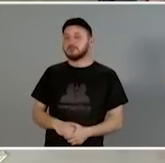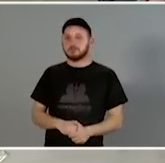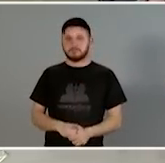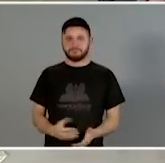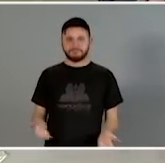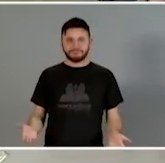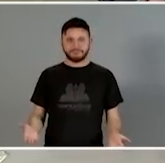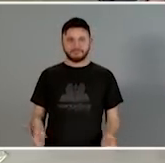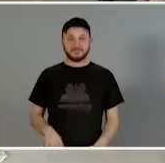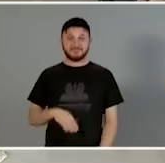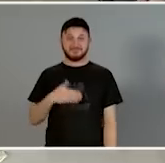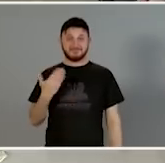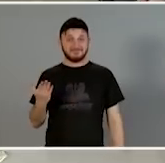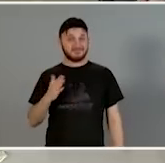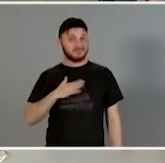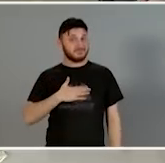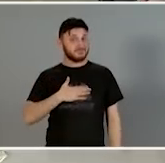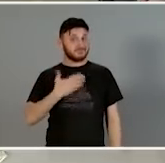E de repente,